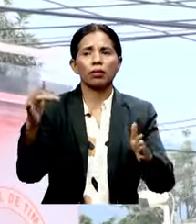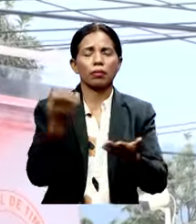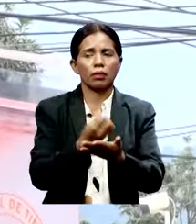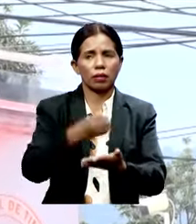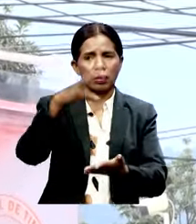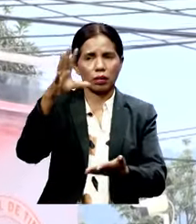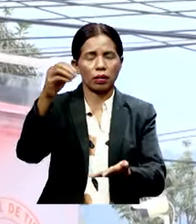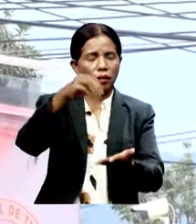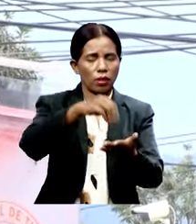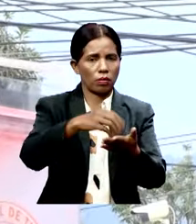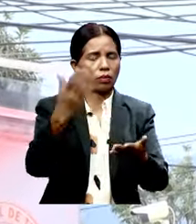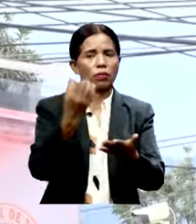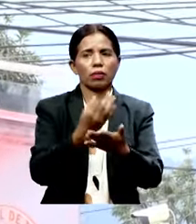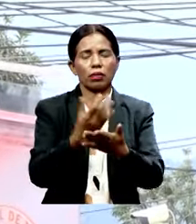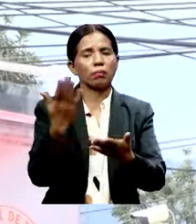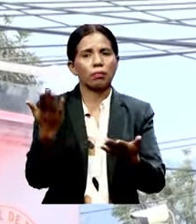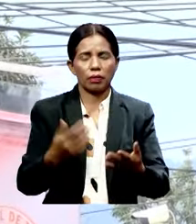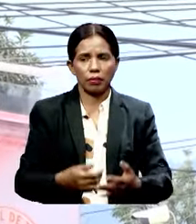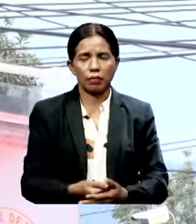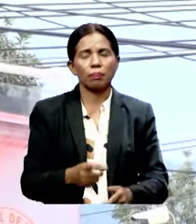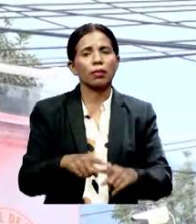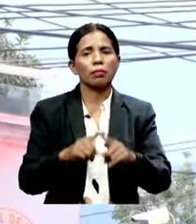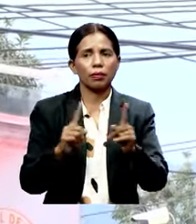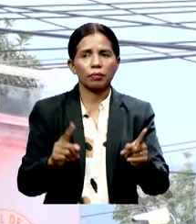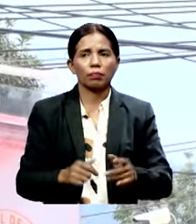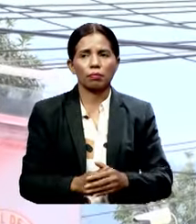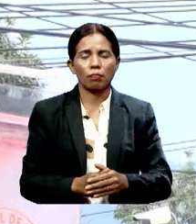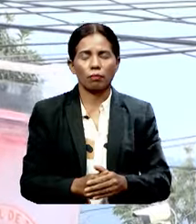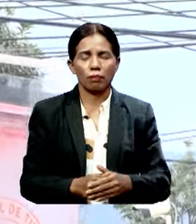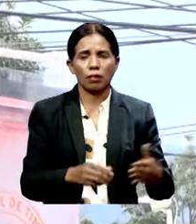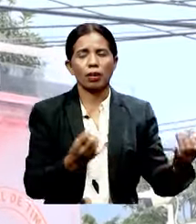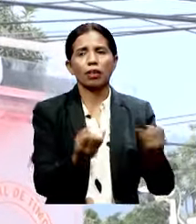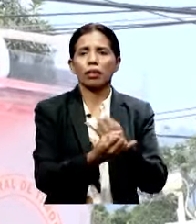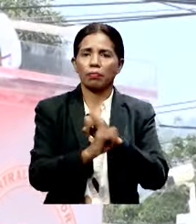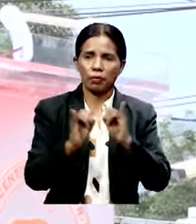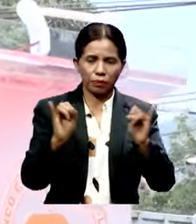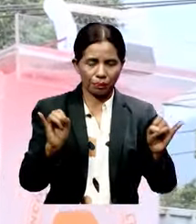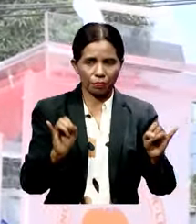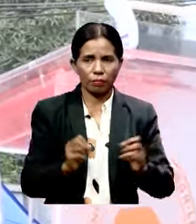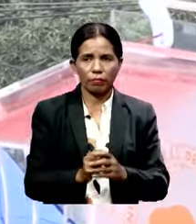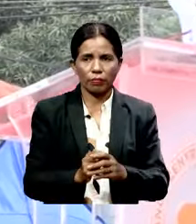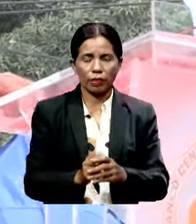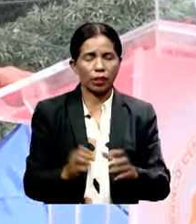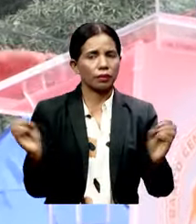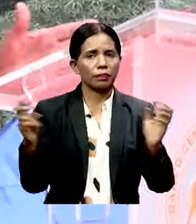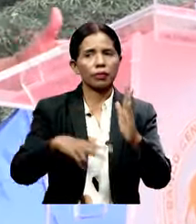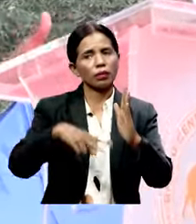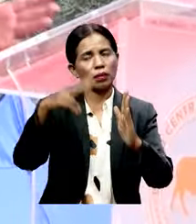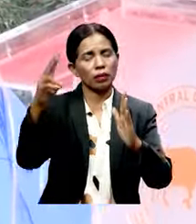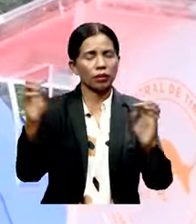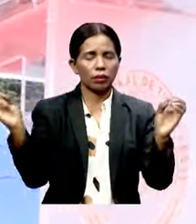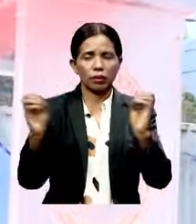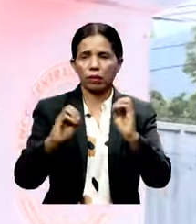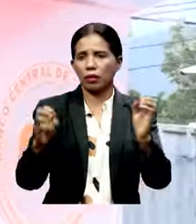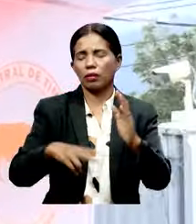sirve muito tal vá. Mas, o que um se lá vale batida, se lá folha